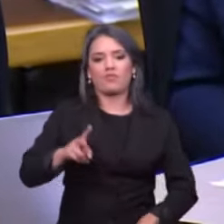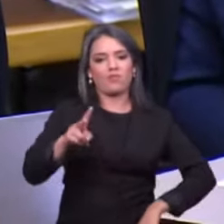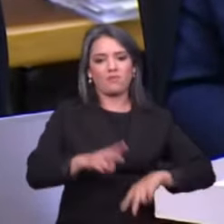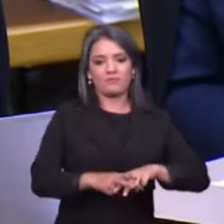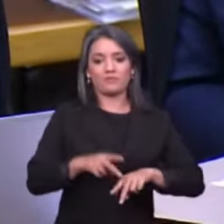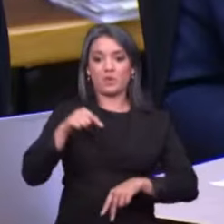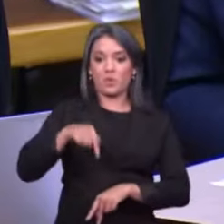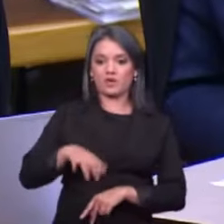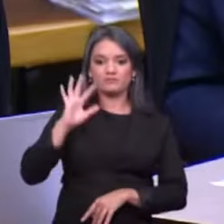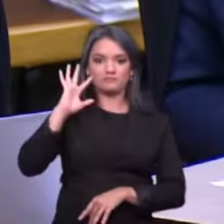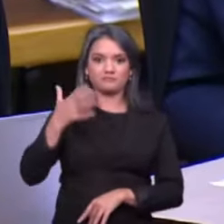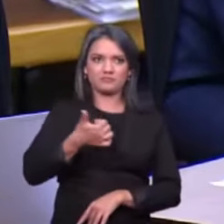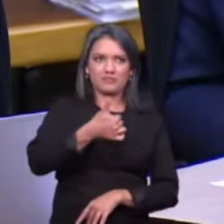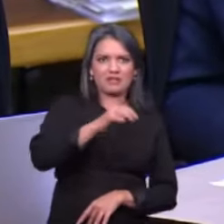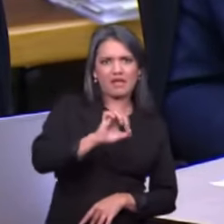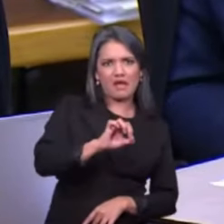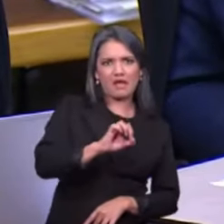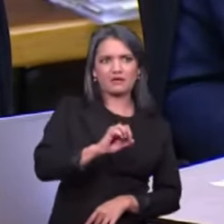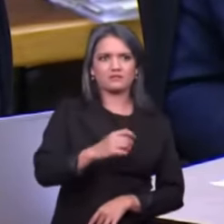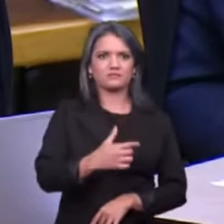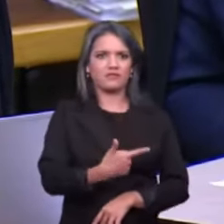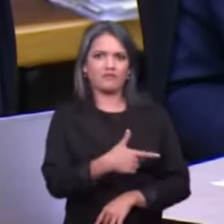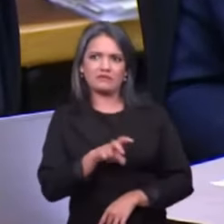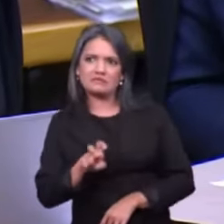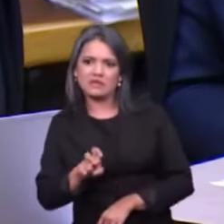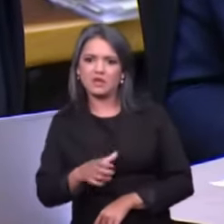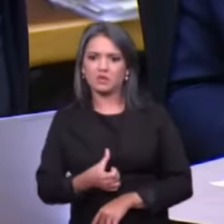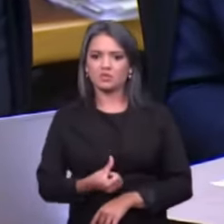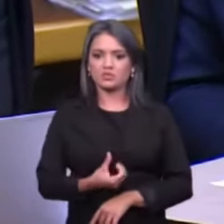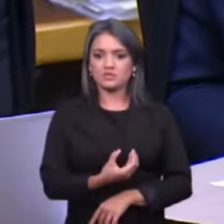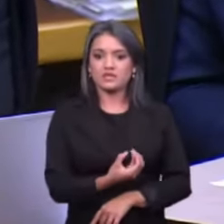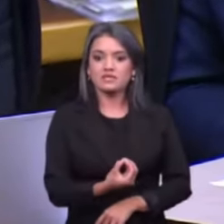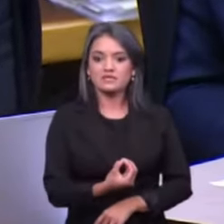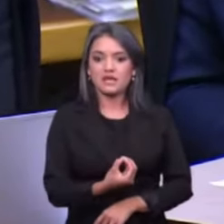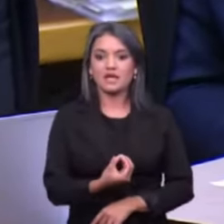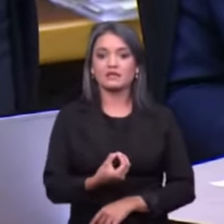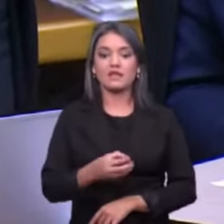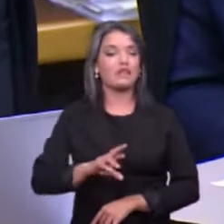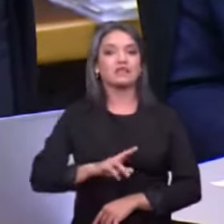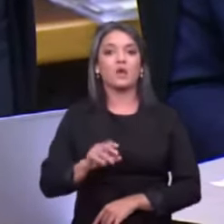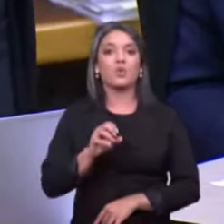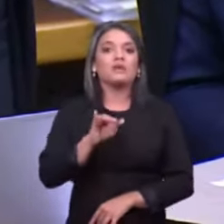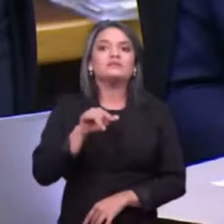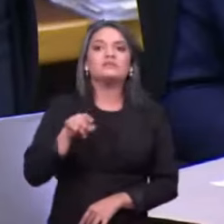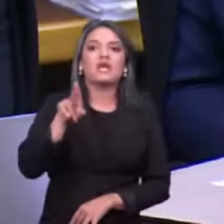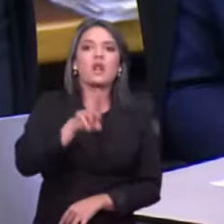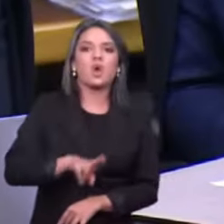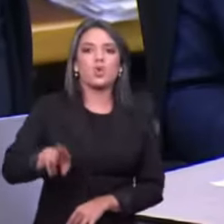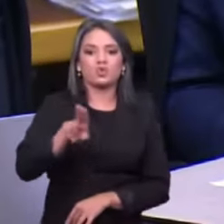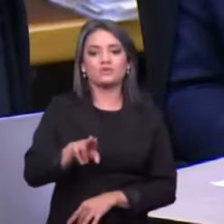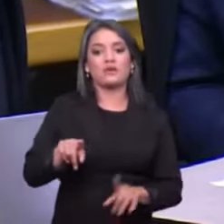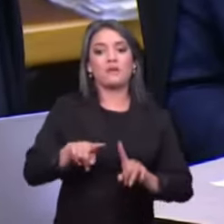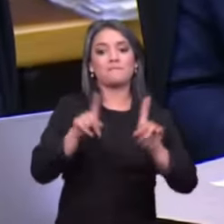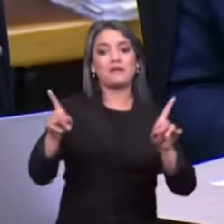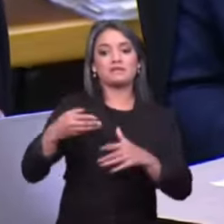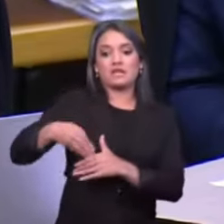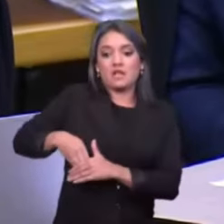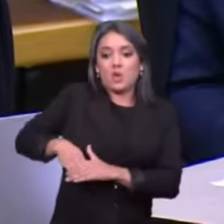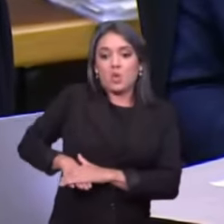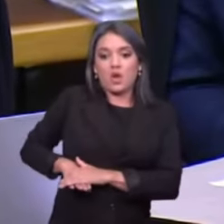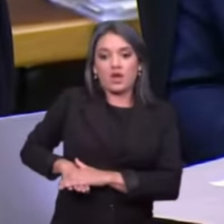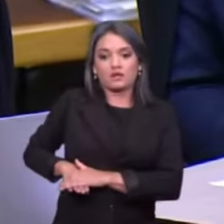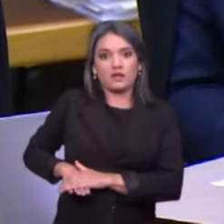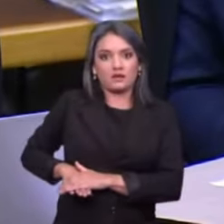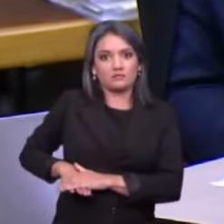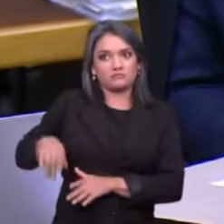60, não é o que a pessoa vai ou não usar, é o que ela está portando, para uso próprio, que ela está em